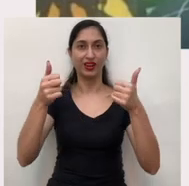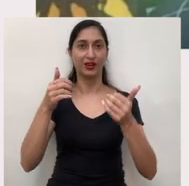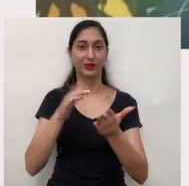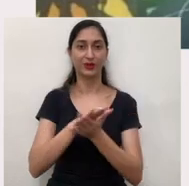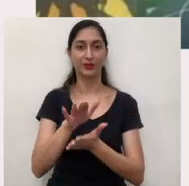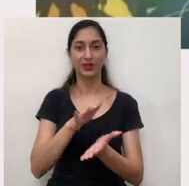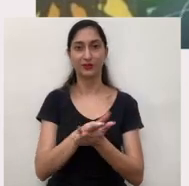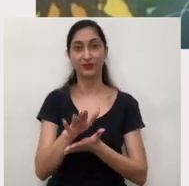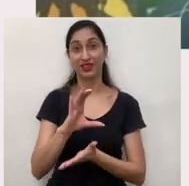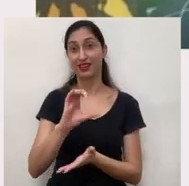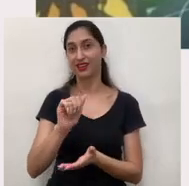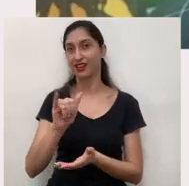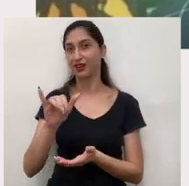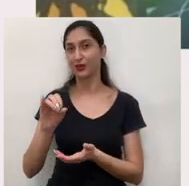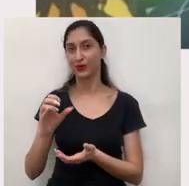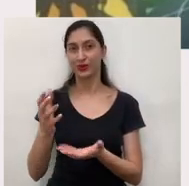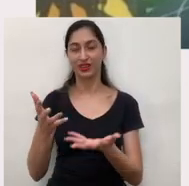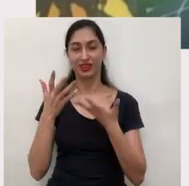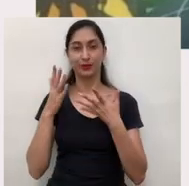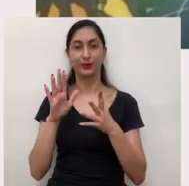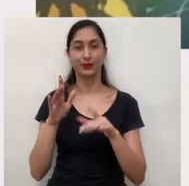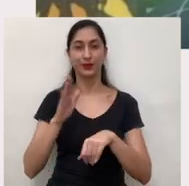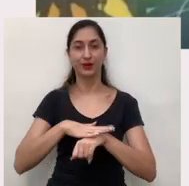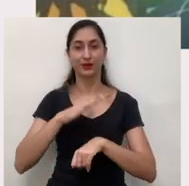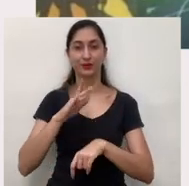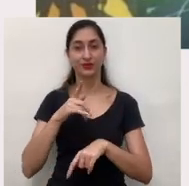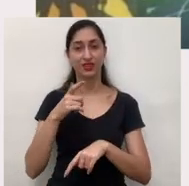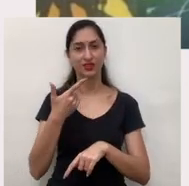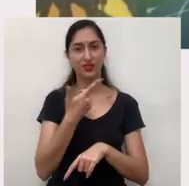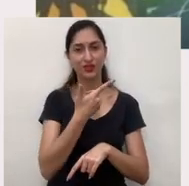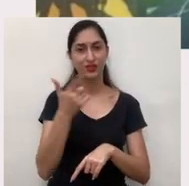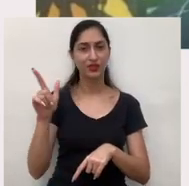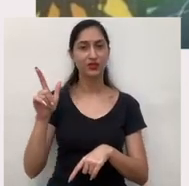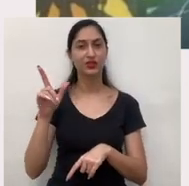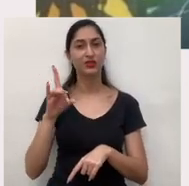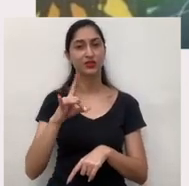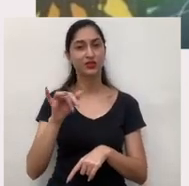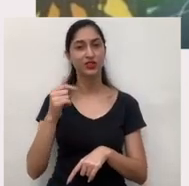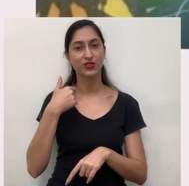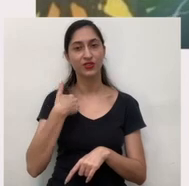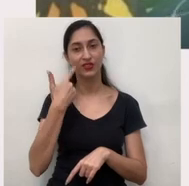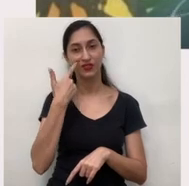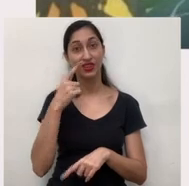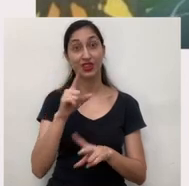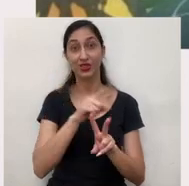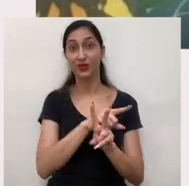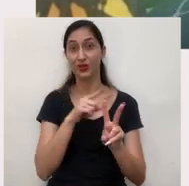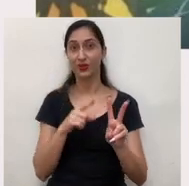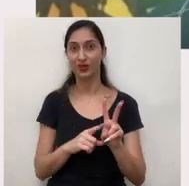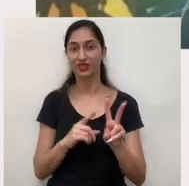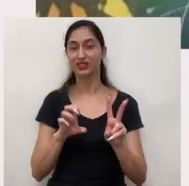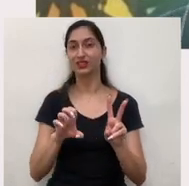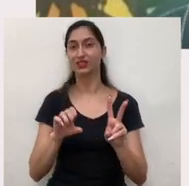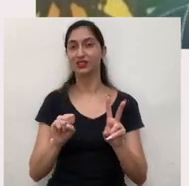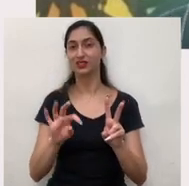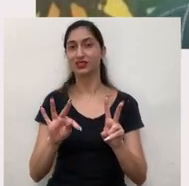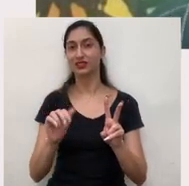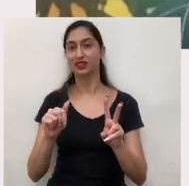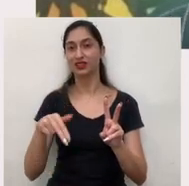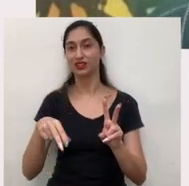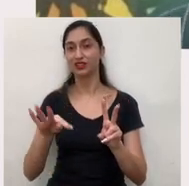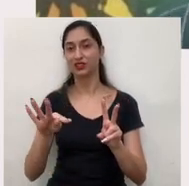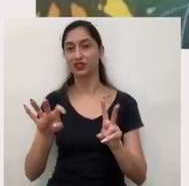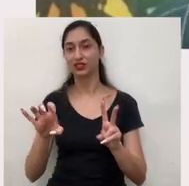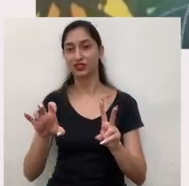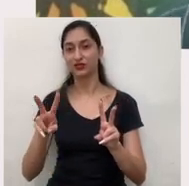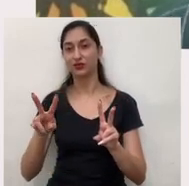O Caio já está pedindo dele aqui. Outro dia tinha na estante virtual 2, viu, gente? Eu sei que eu avisei para uma pessoa, já não tinha mais 2, só tinha